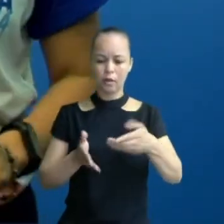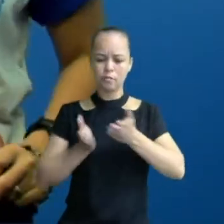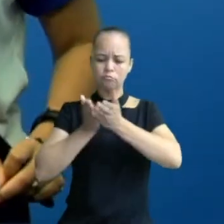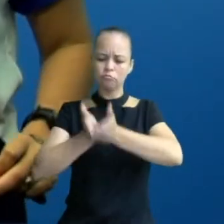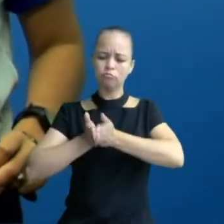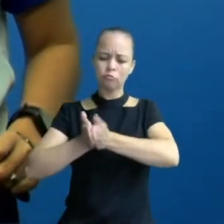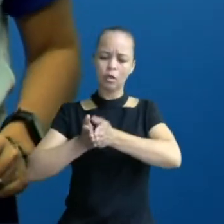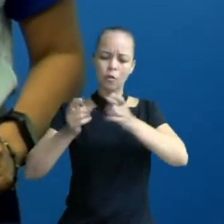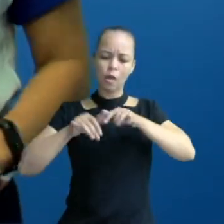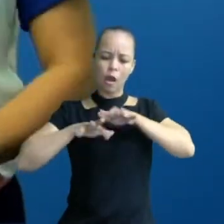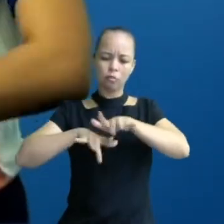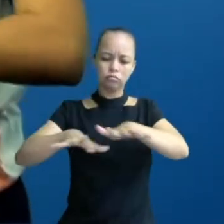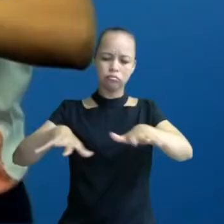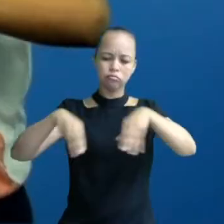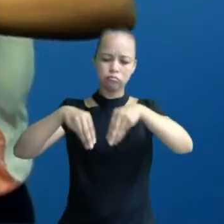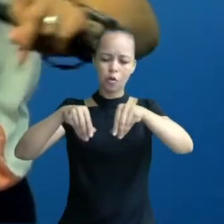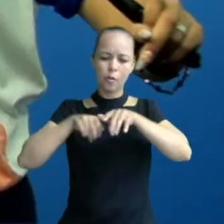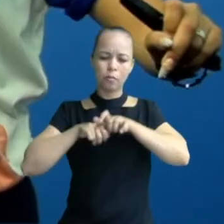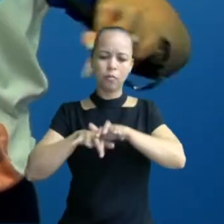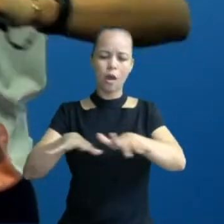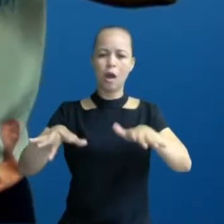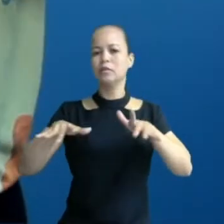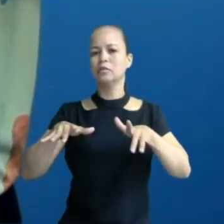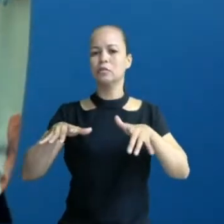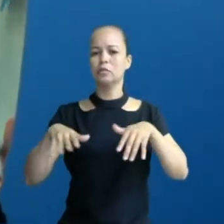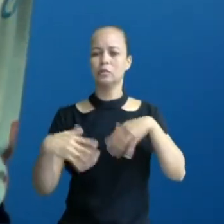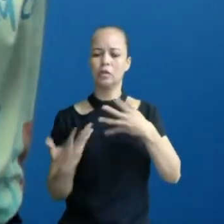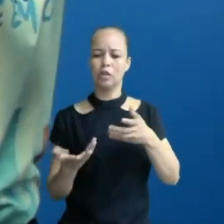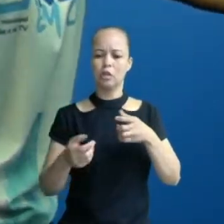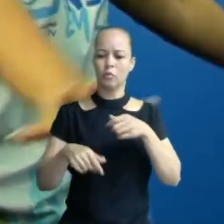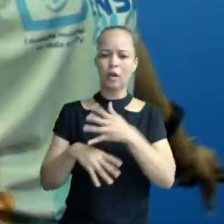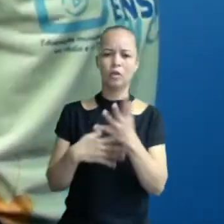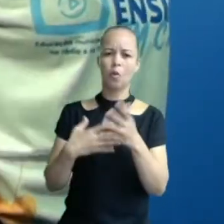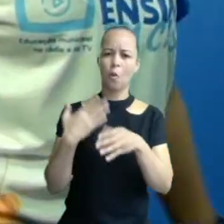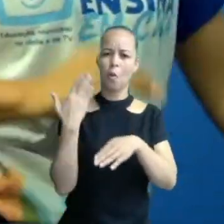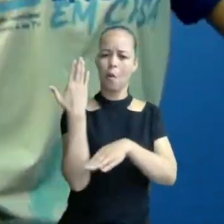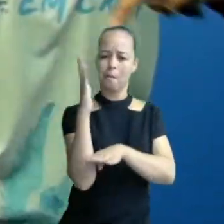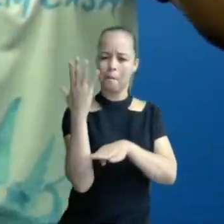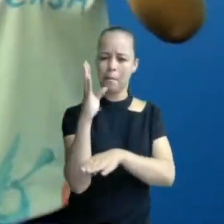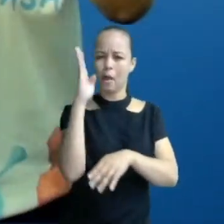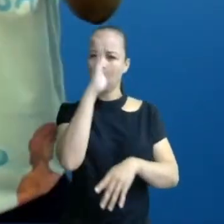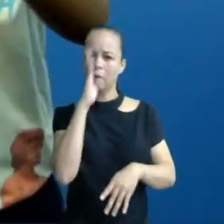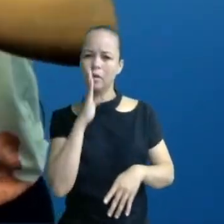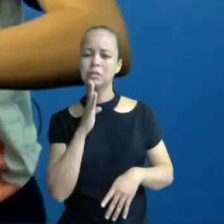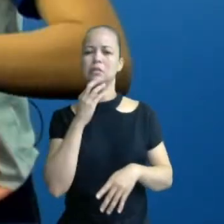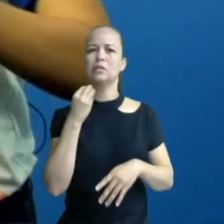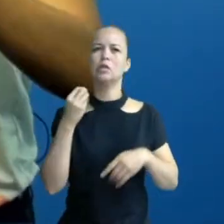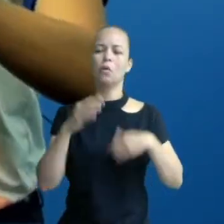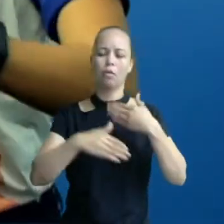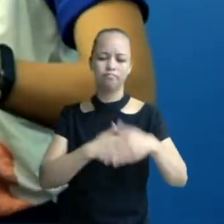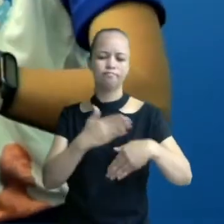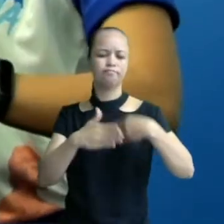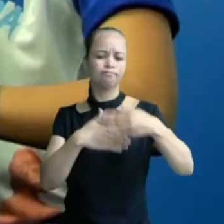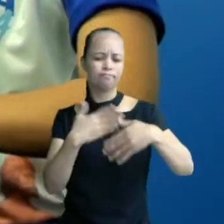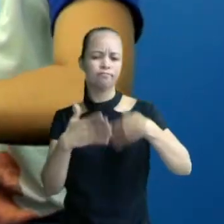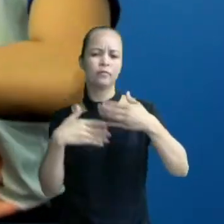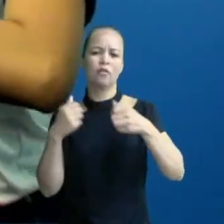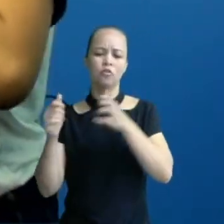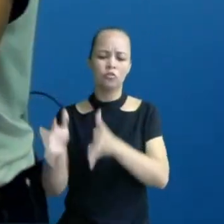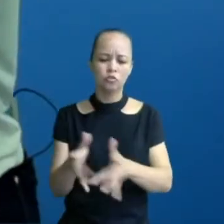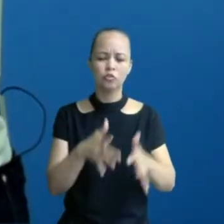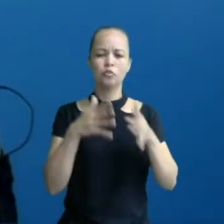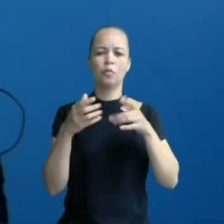começaram a explorar as terras e de todo jeito. Explorava para o Brasil, aí o tempo foi passando, foi